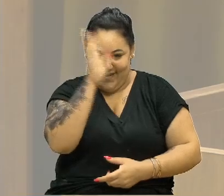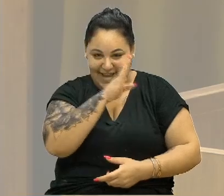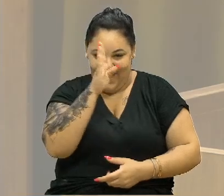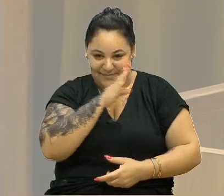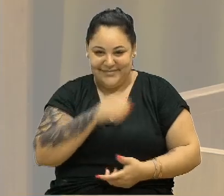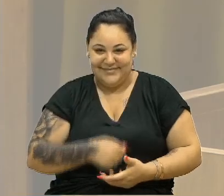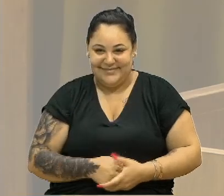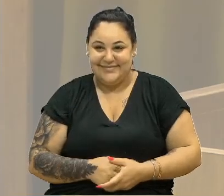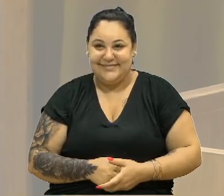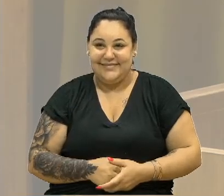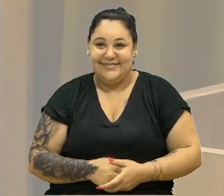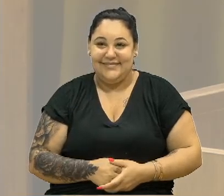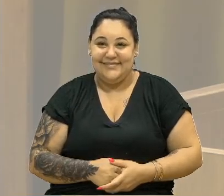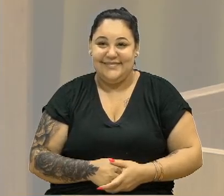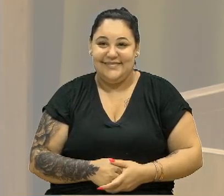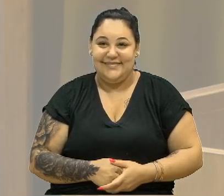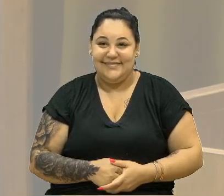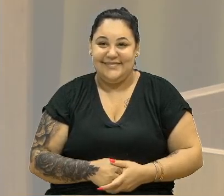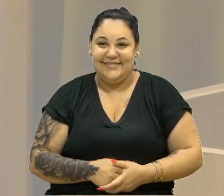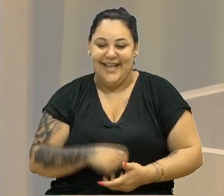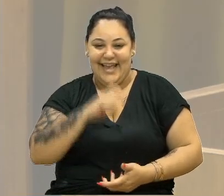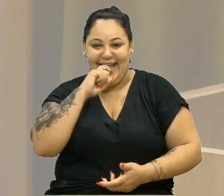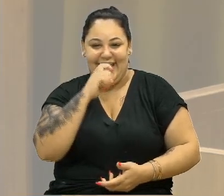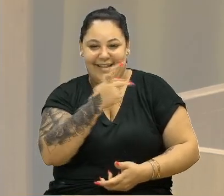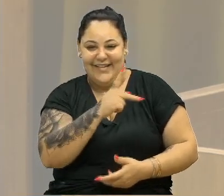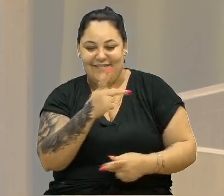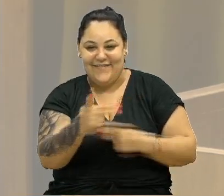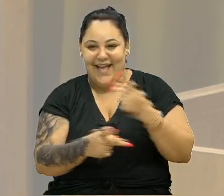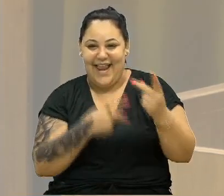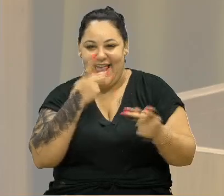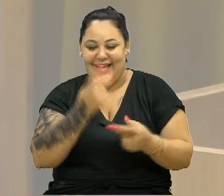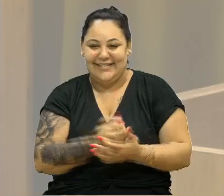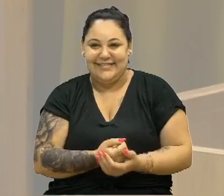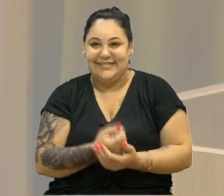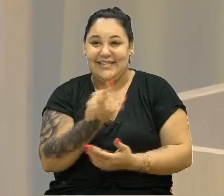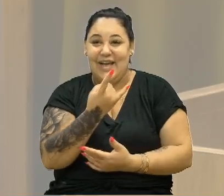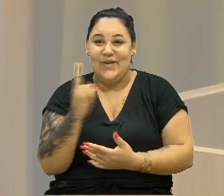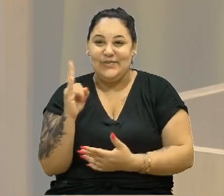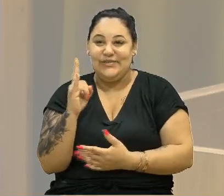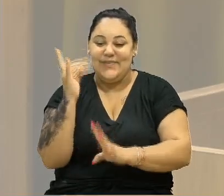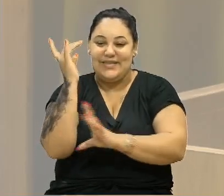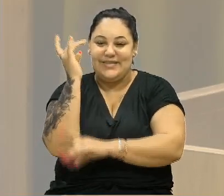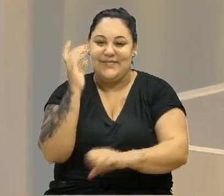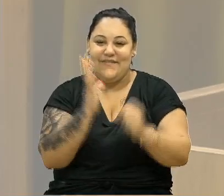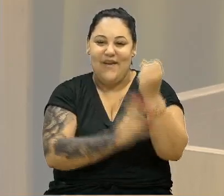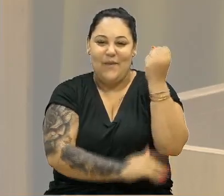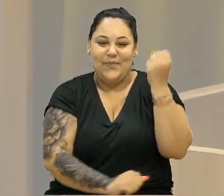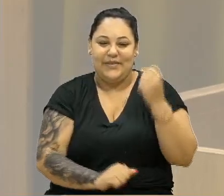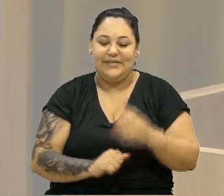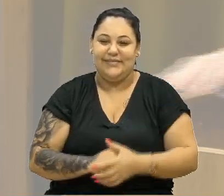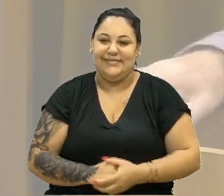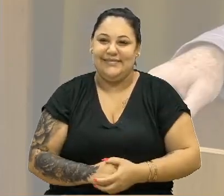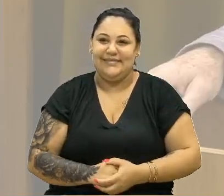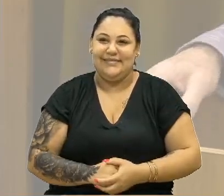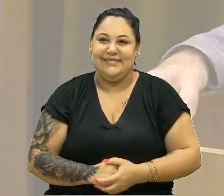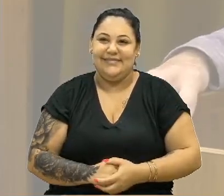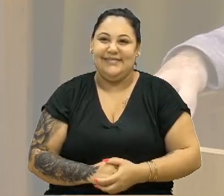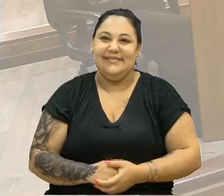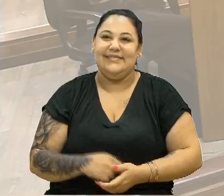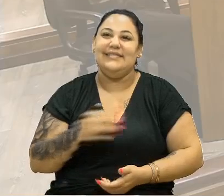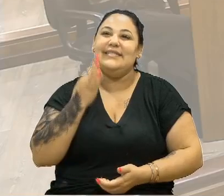hein? Invejei a sua declamação na última semana farroupilha aí. Peço uma Muito parte obrigado. também, Com a palavra, senhor. vereadora